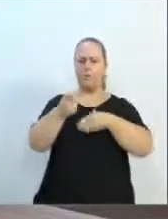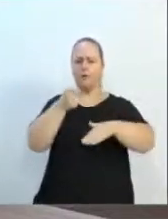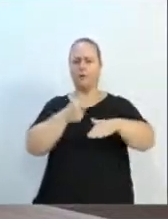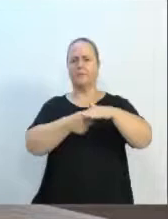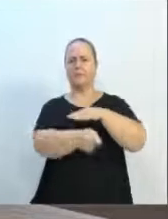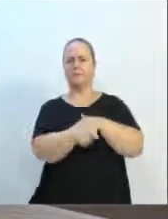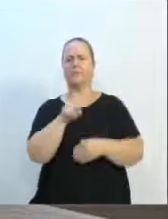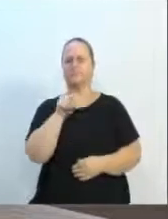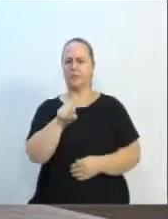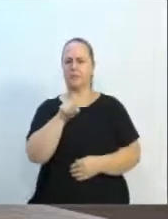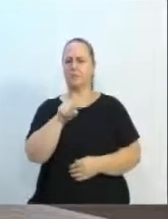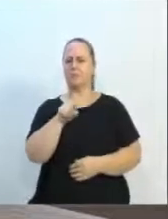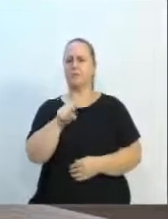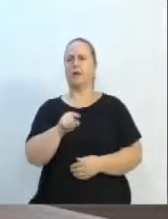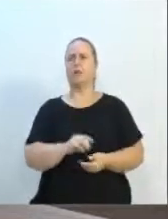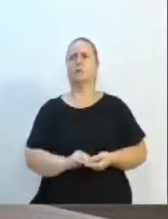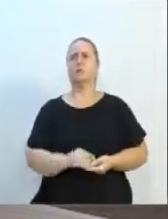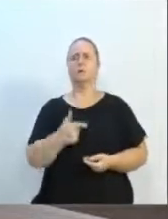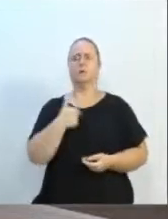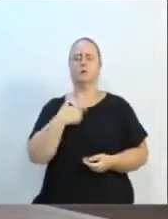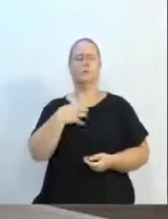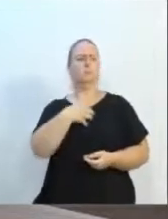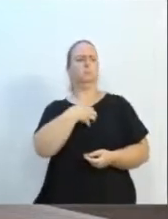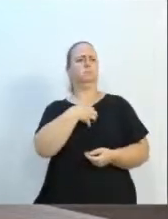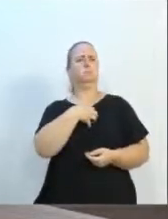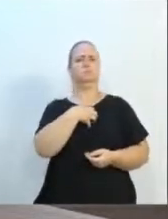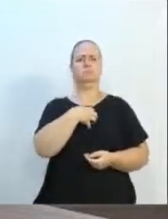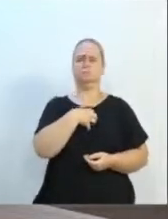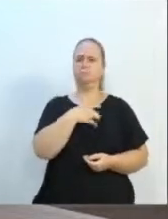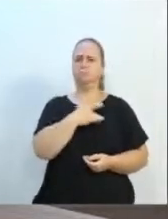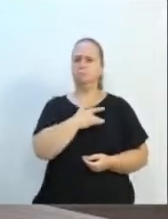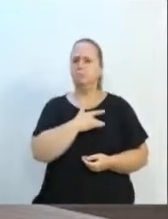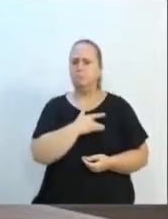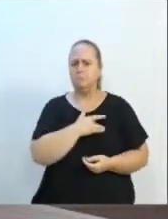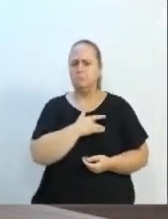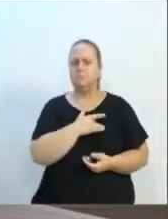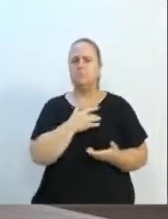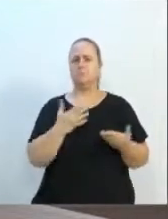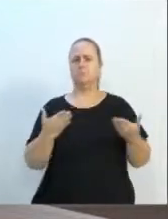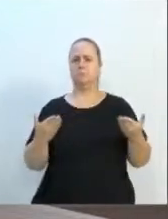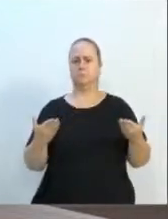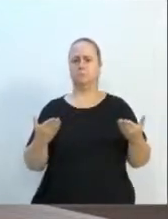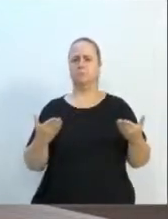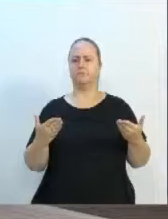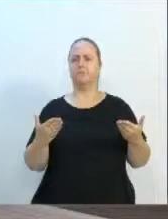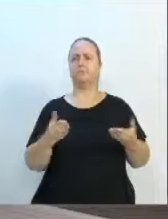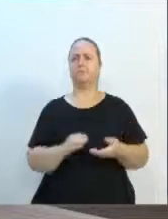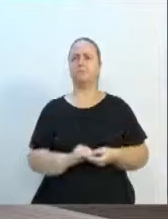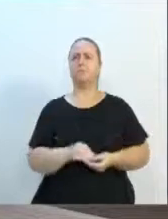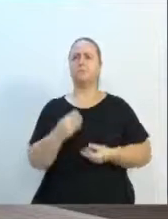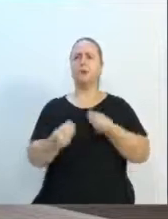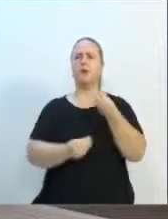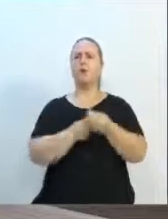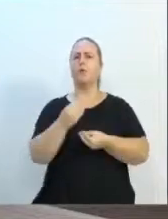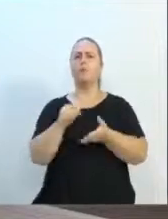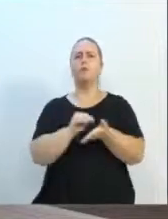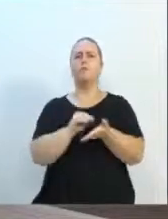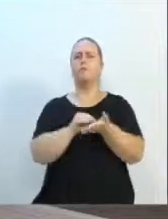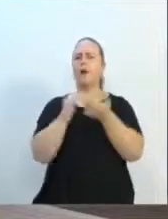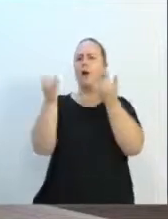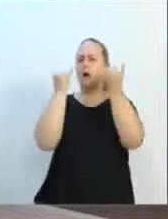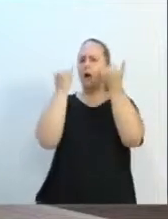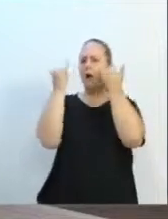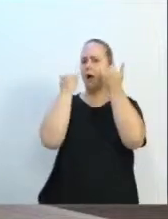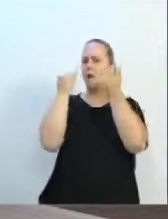instituição, isso me espanta e eu lamento profundamente, né, a ausência de informação. Muitas vezes não